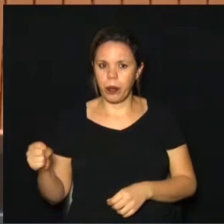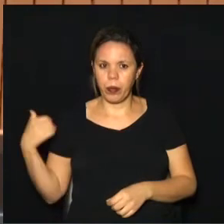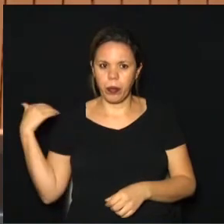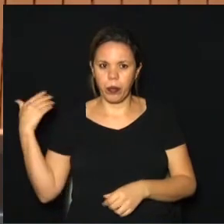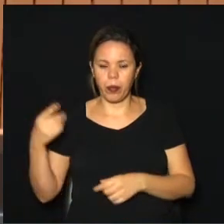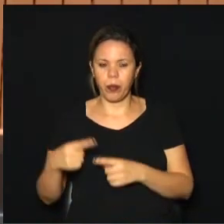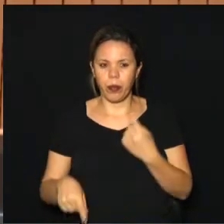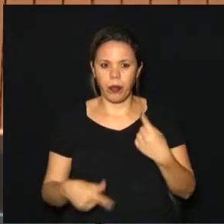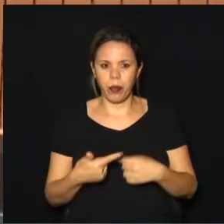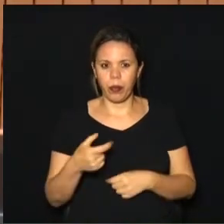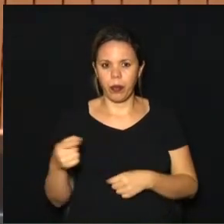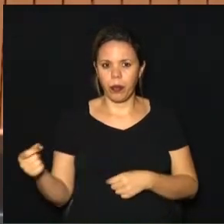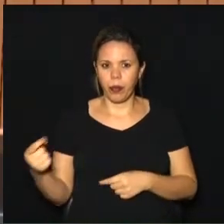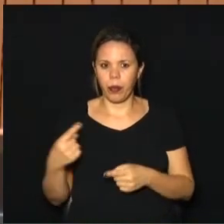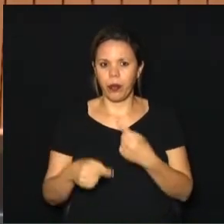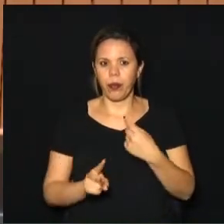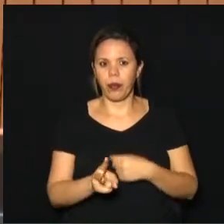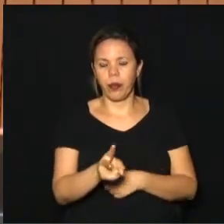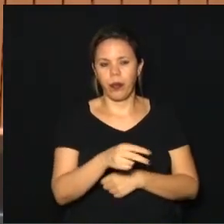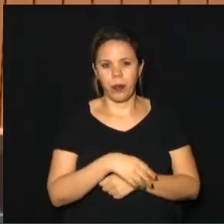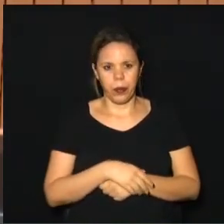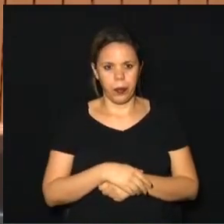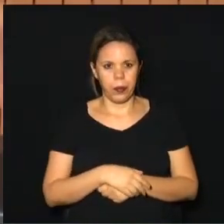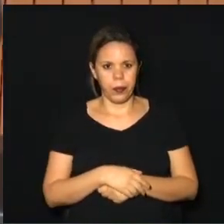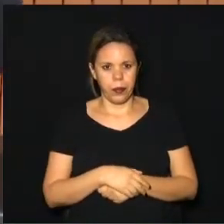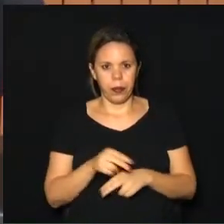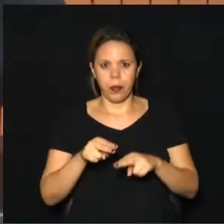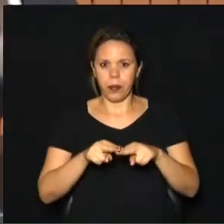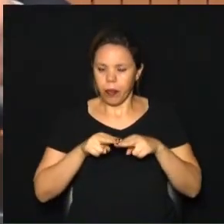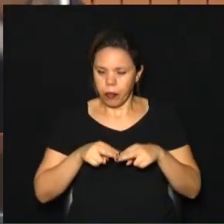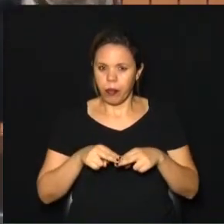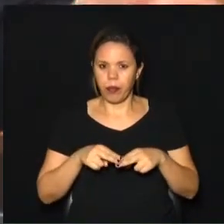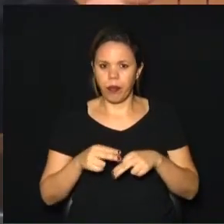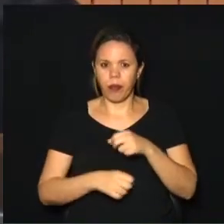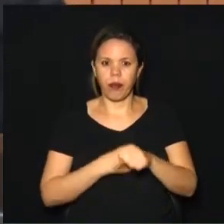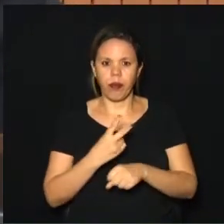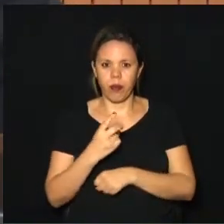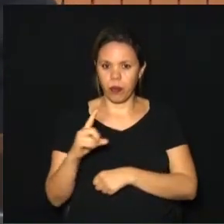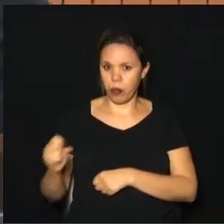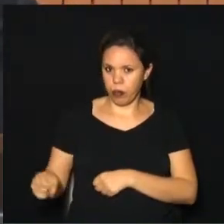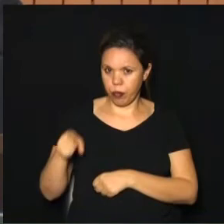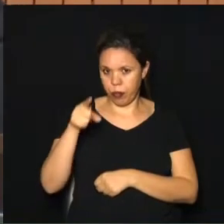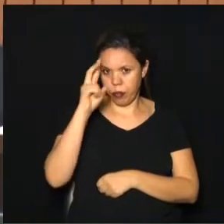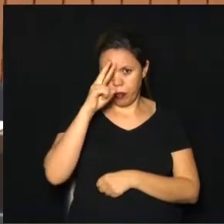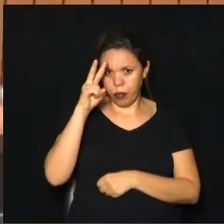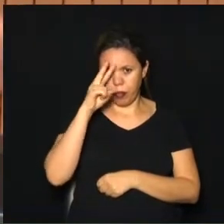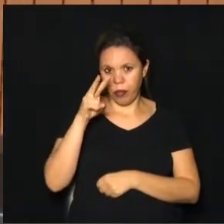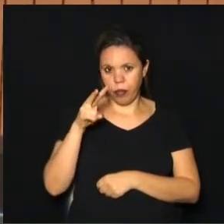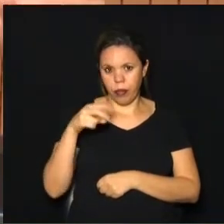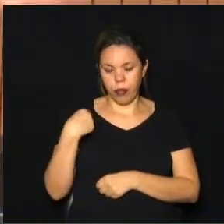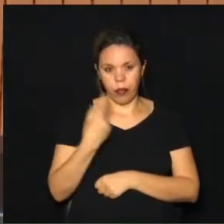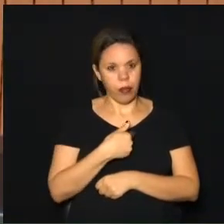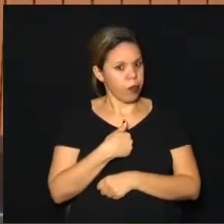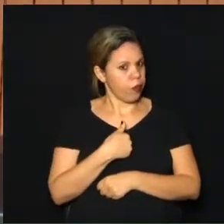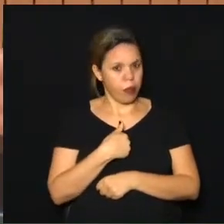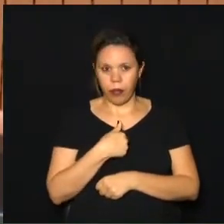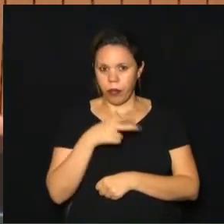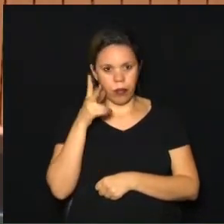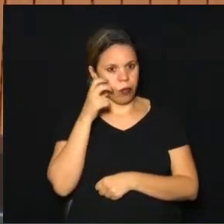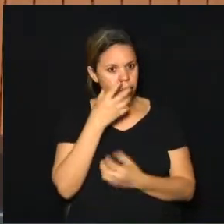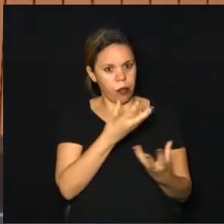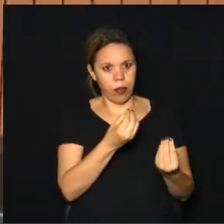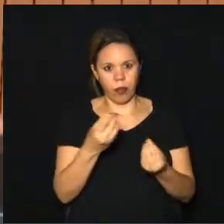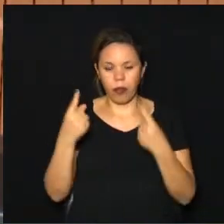proibido, em 2020 continua proibido. É por isso que em 2018, se você se lembra, a gente não ouviu